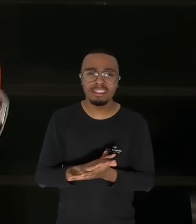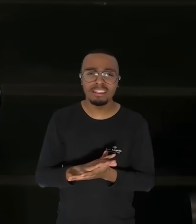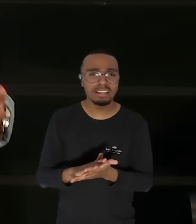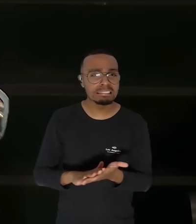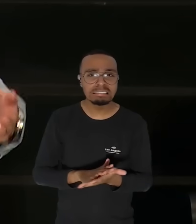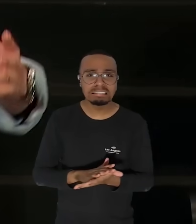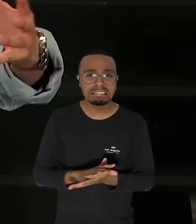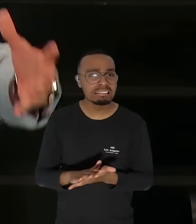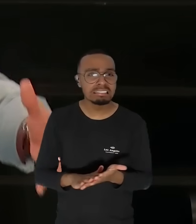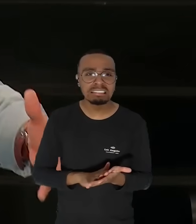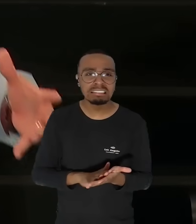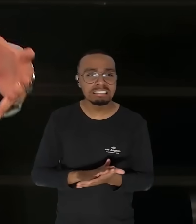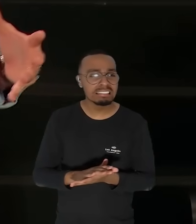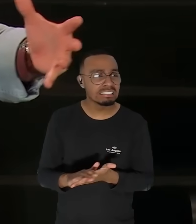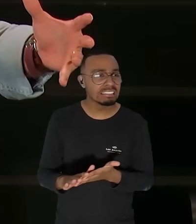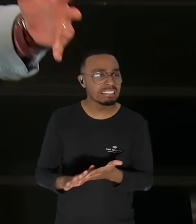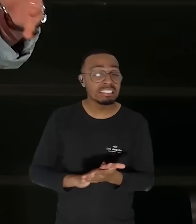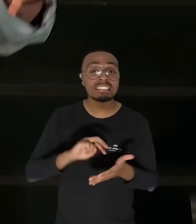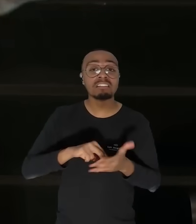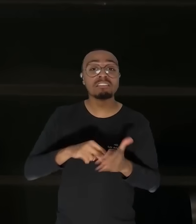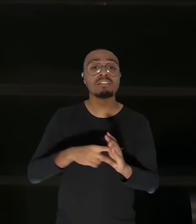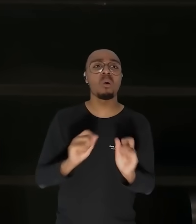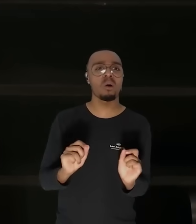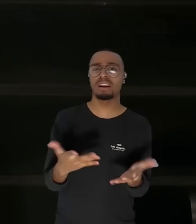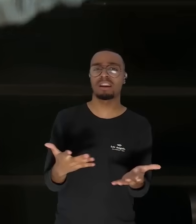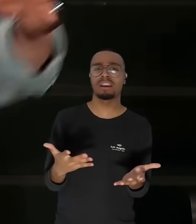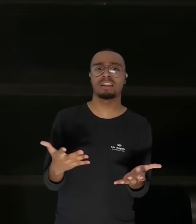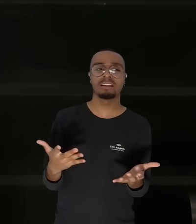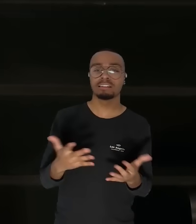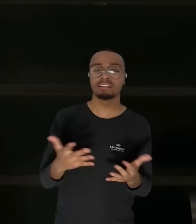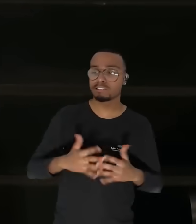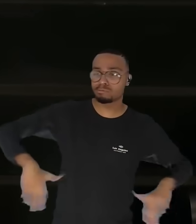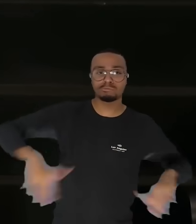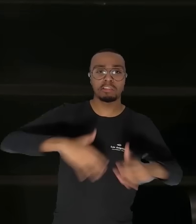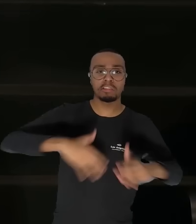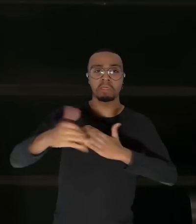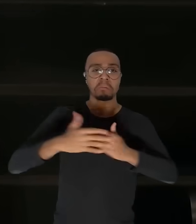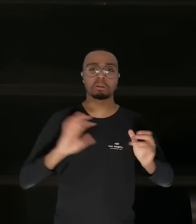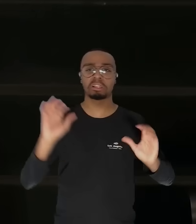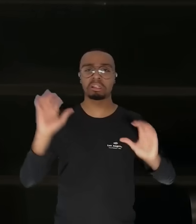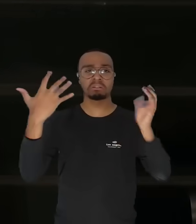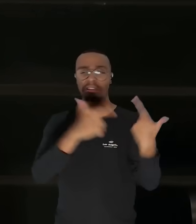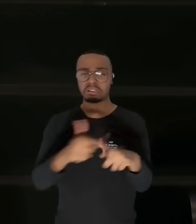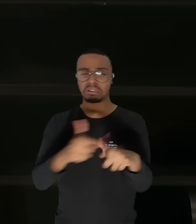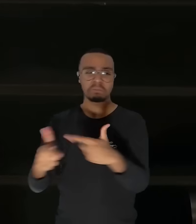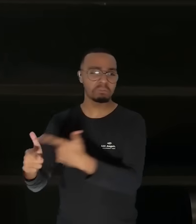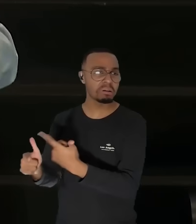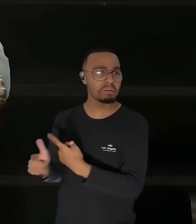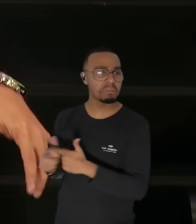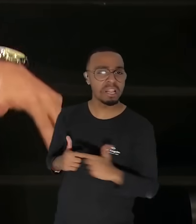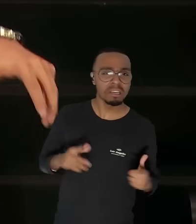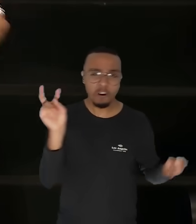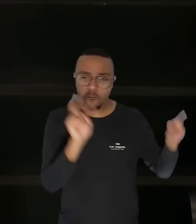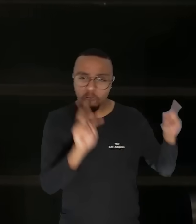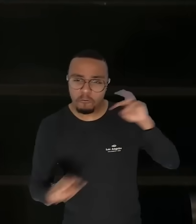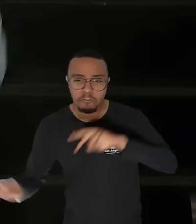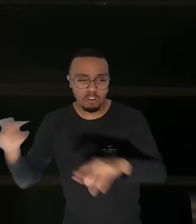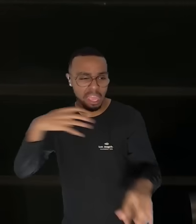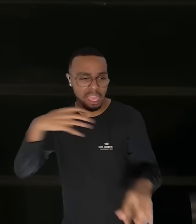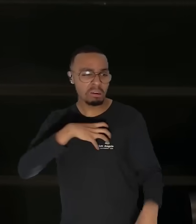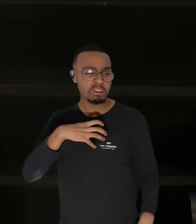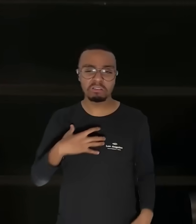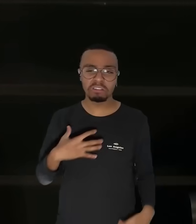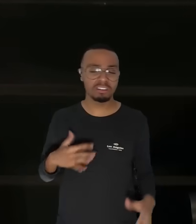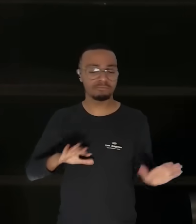total descomprometimento com a circunstância. A fé é o total descomprometimento com o que eu toco, com o que eu cheiro, com o que eu sinto. A